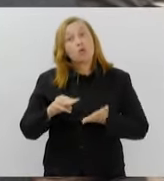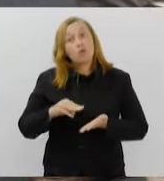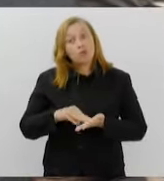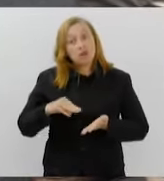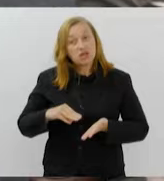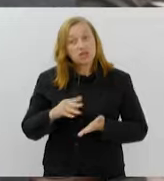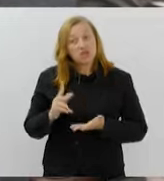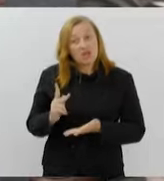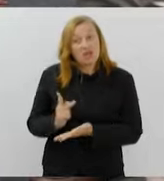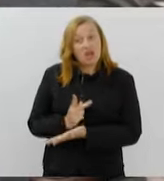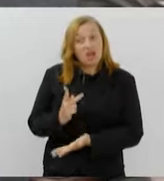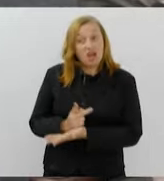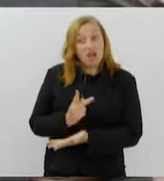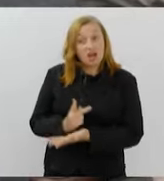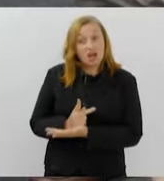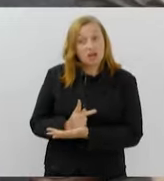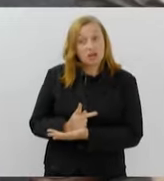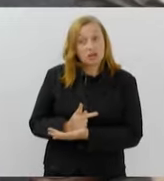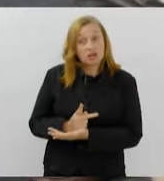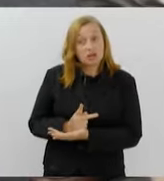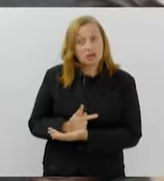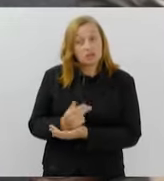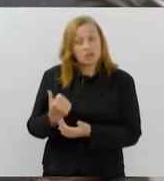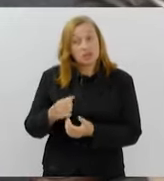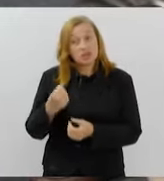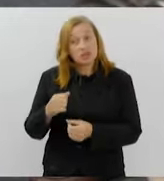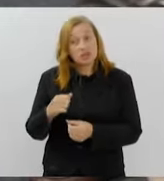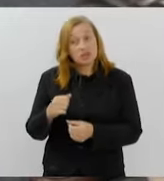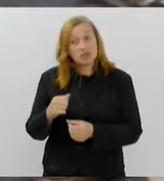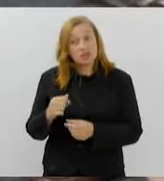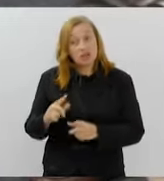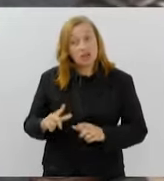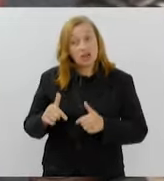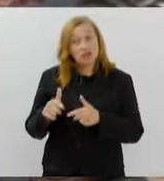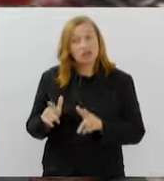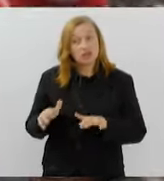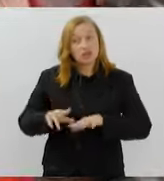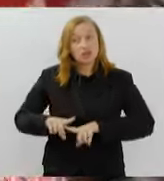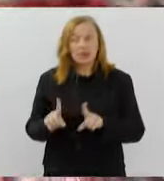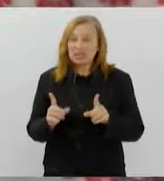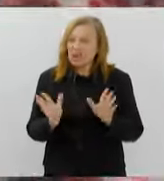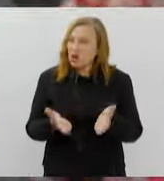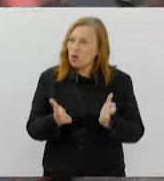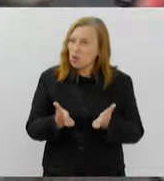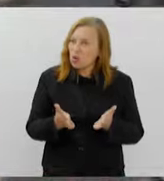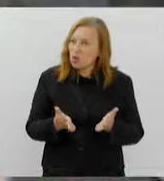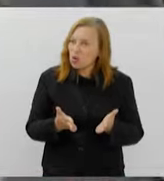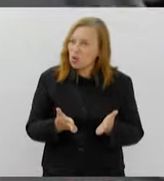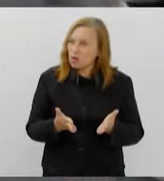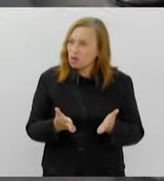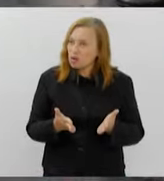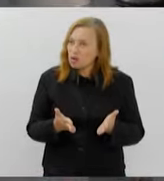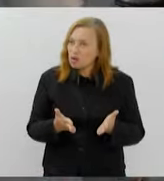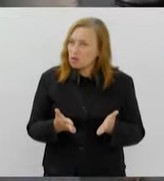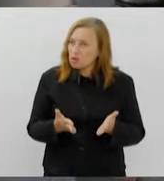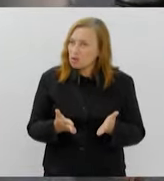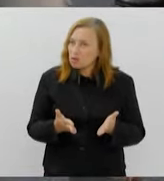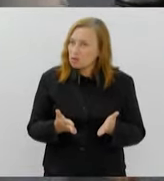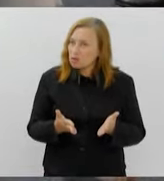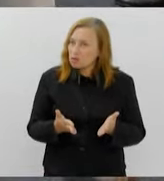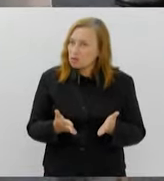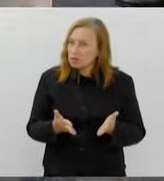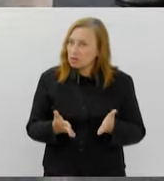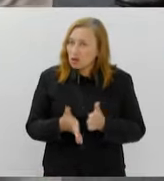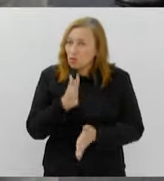equivocado porque a forma não é a forma correta e abre precedente para agora nós termos de uma forma qualquer no meio ao caos da